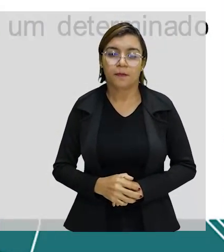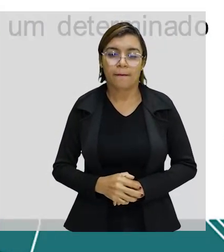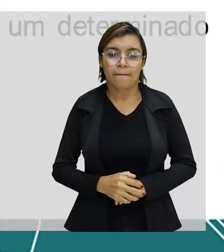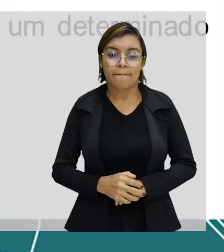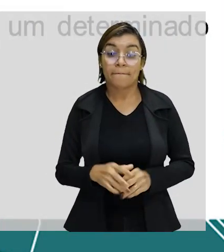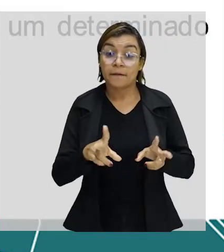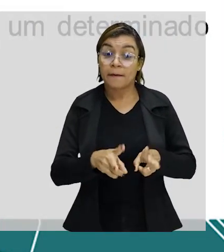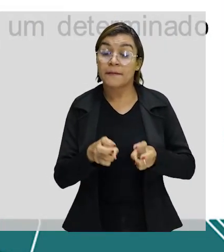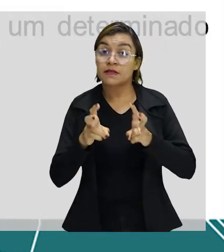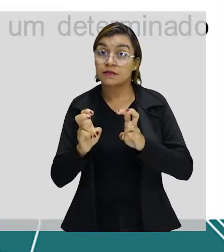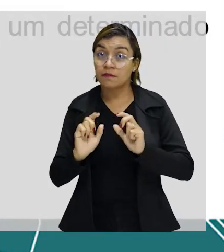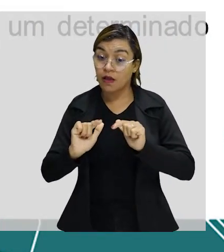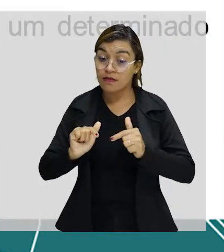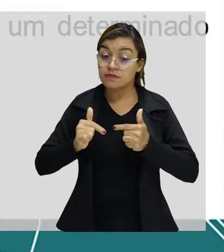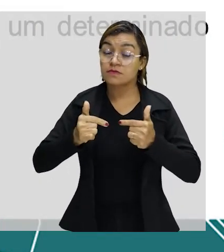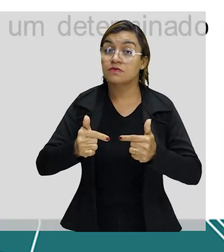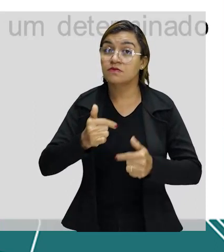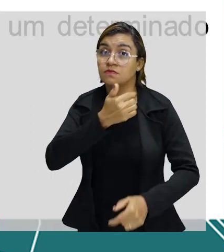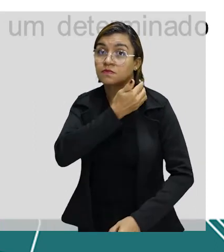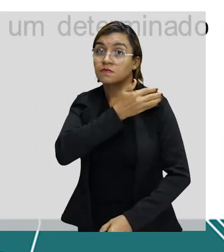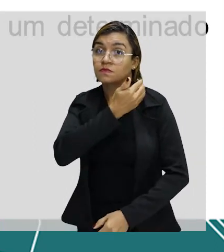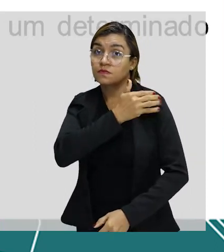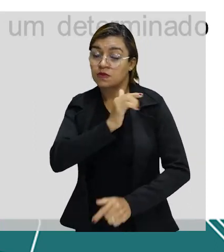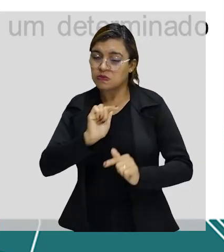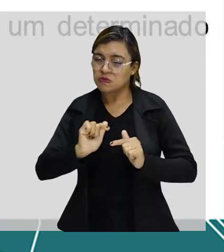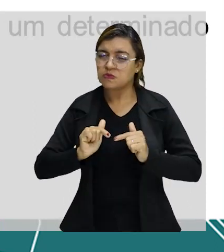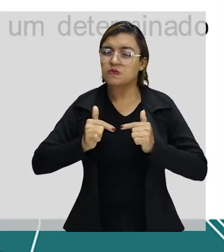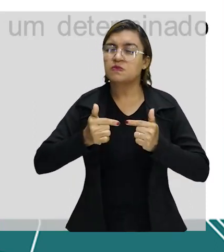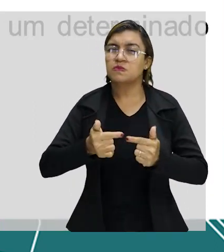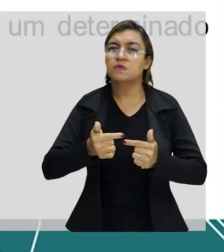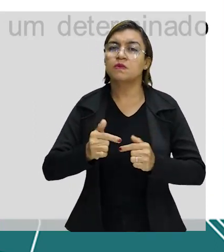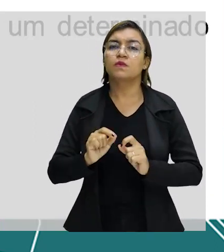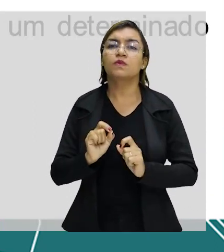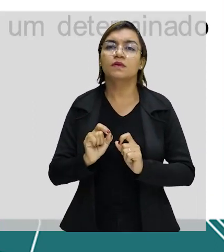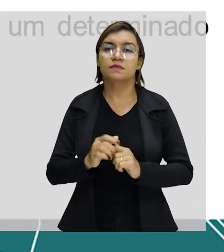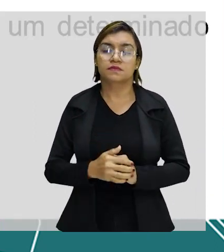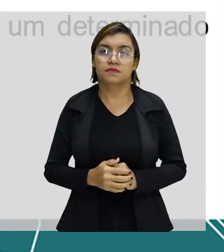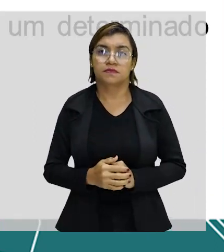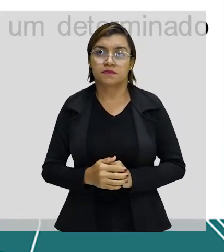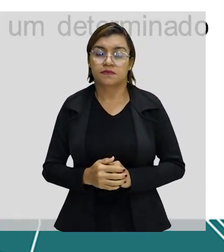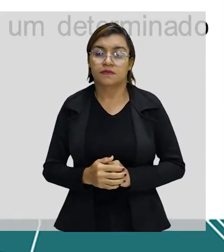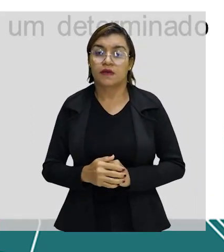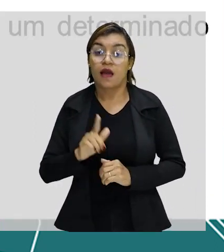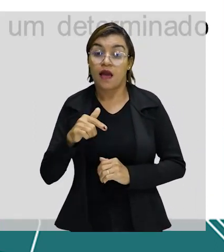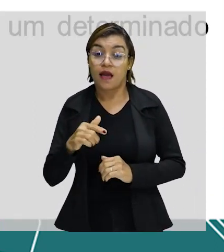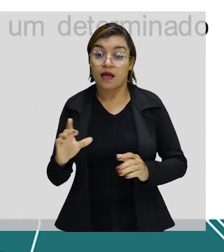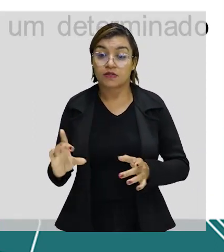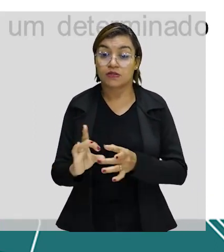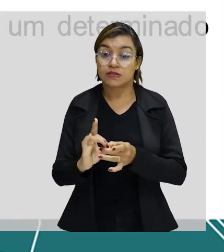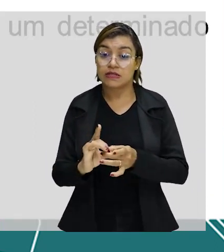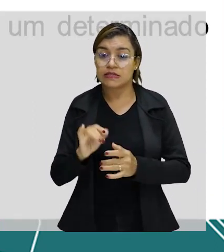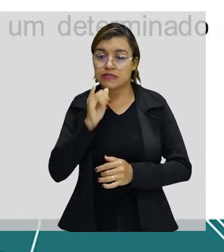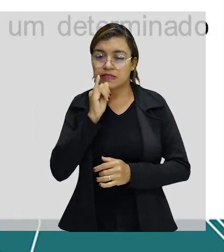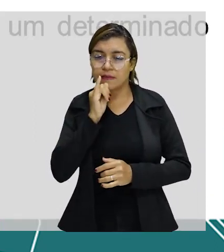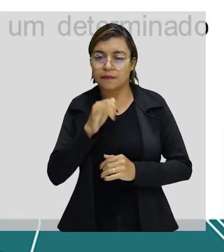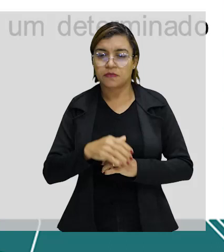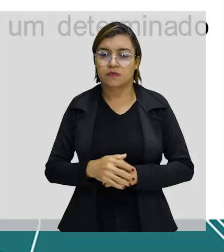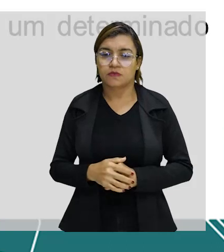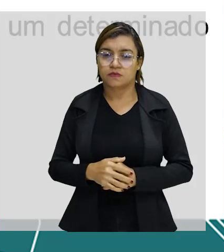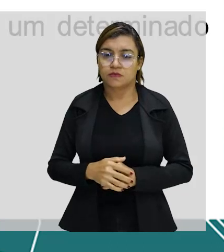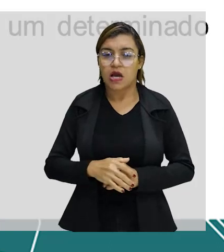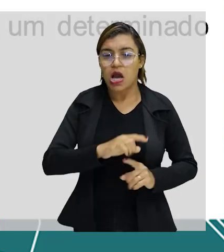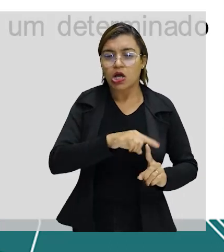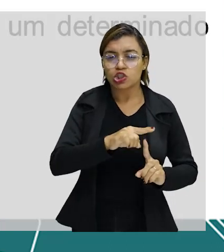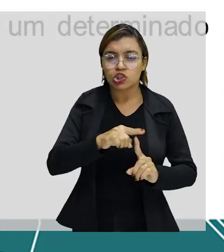Note que a atitude preconceituosa, a ação de ser preconceituoso, costuma estar associada a rótulos ou